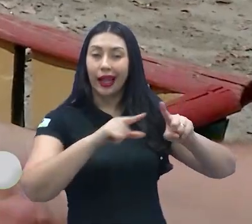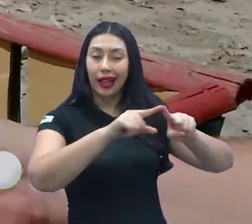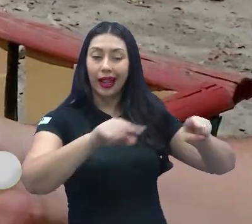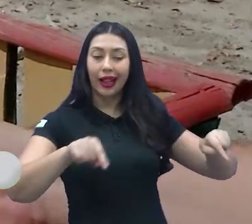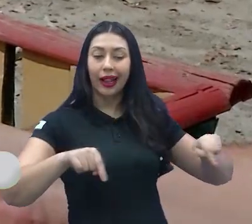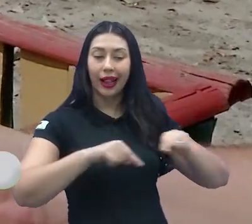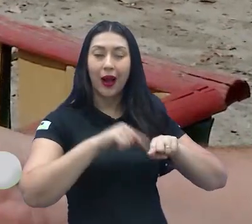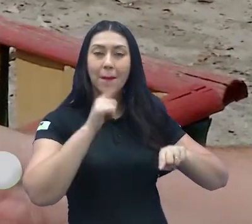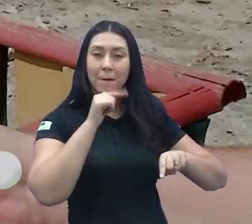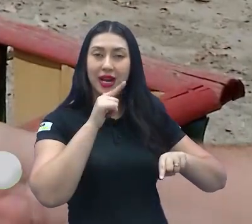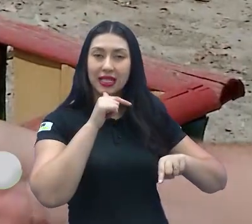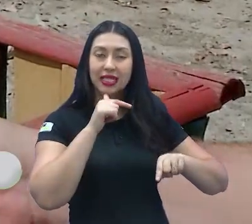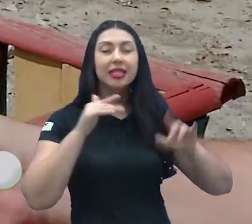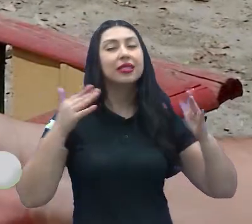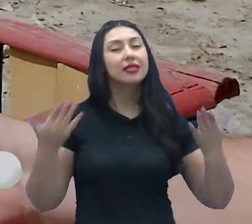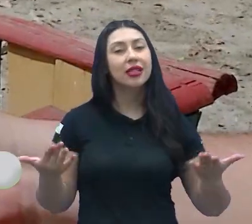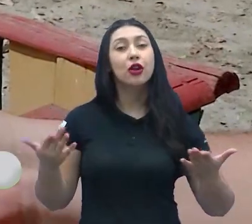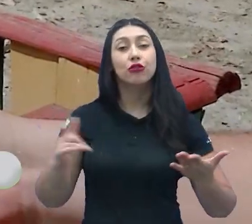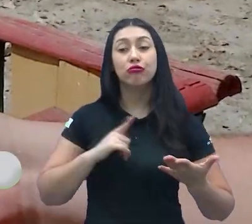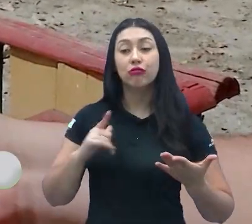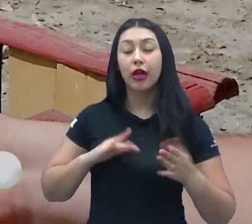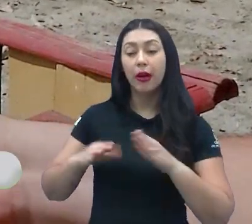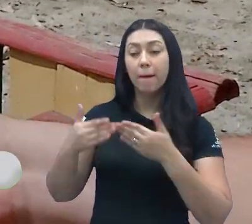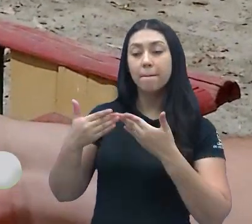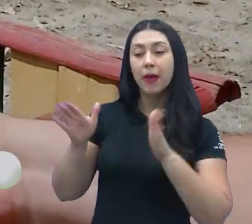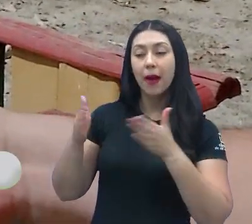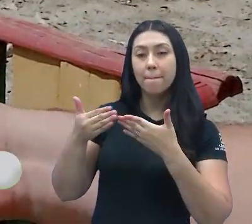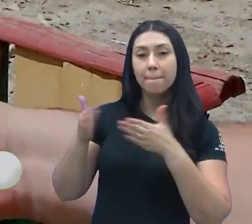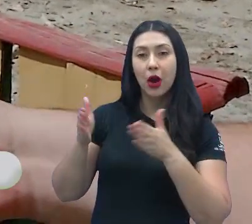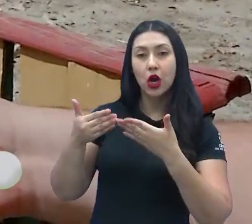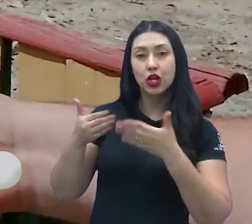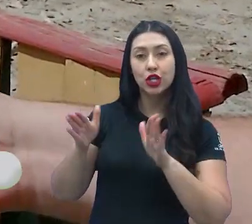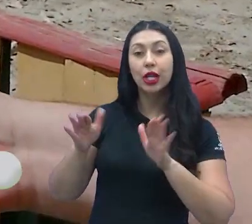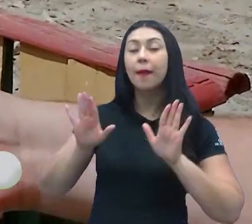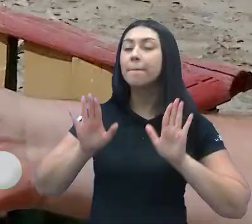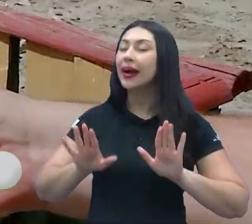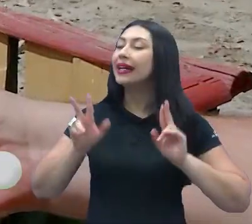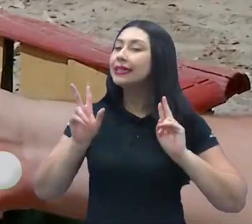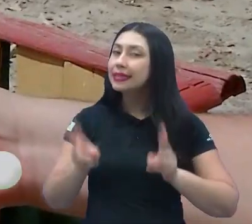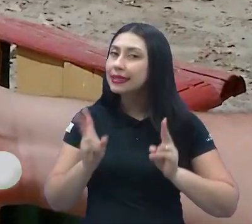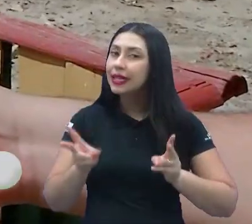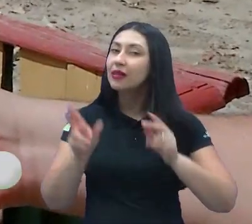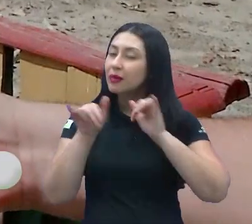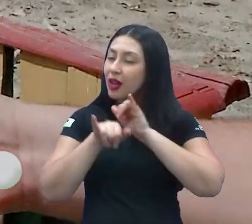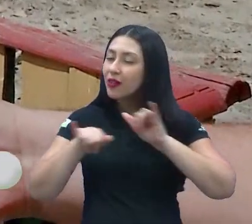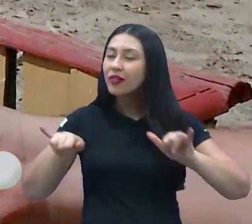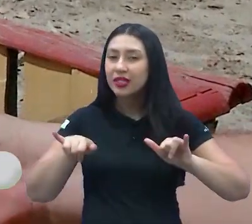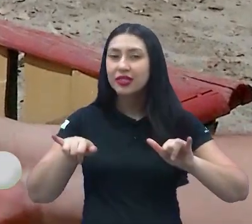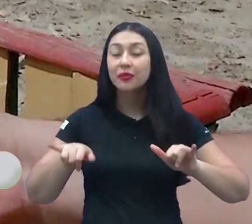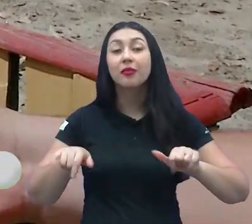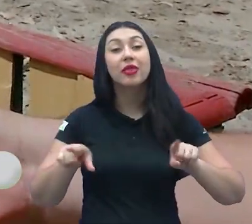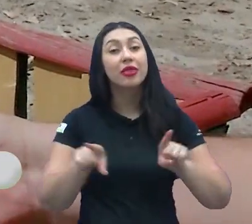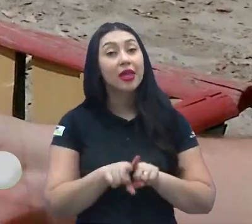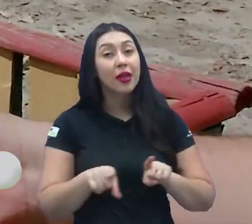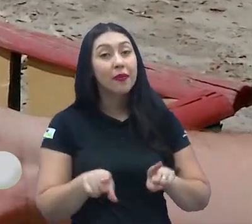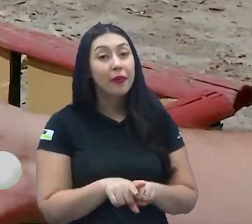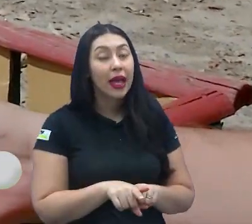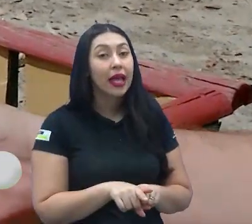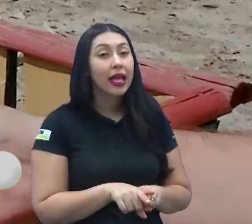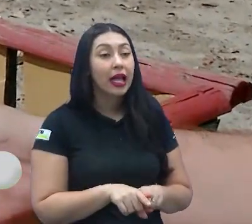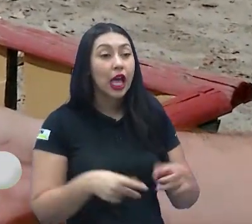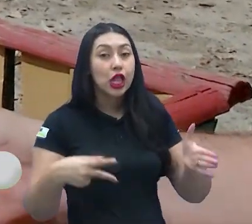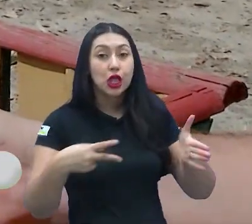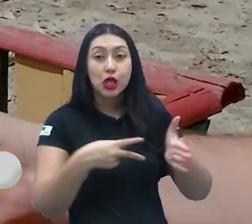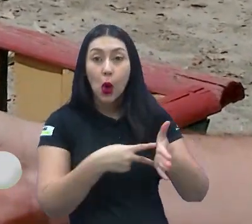isso orientado. Lá tem uma portinha de segurança, mas mesmo assim a gente reforça em casa. Também em relação a tomadas,